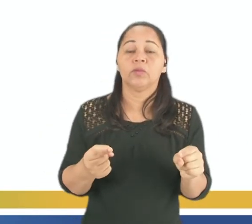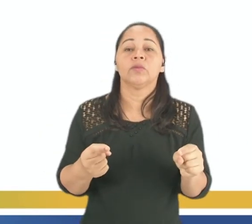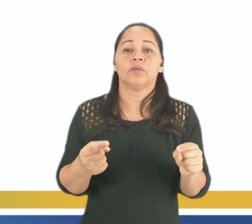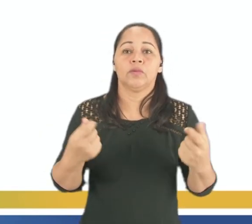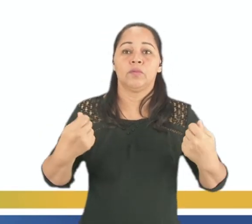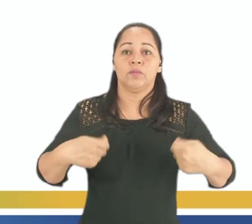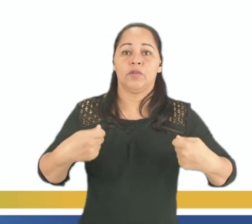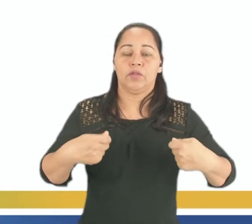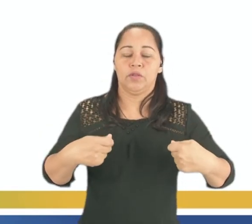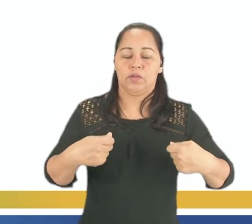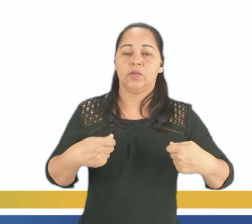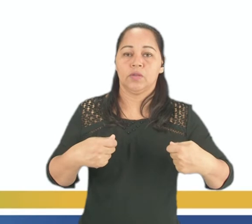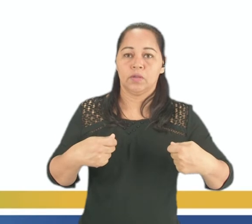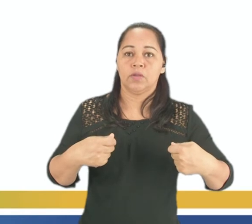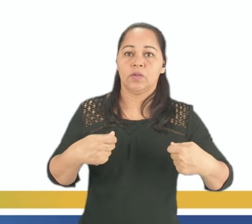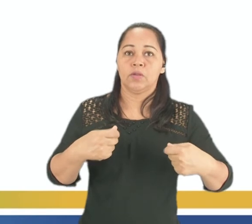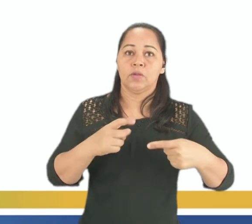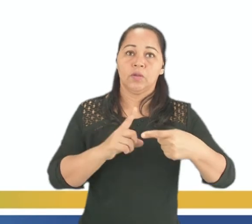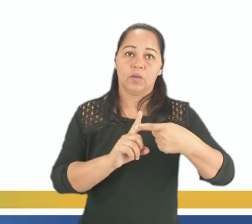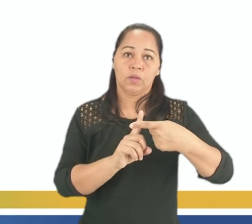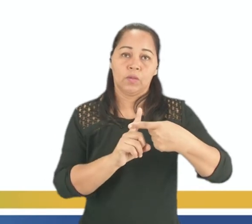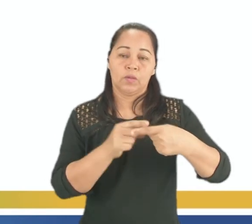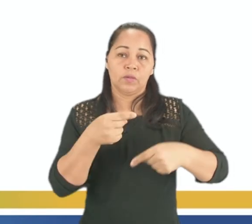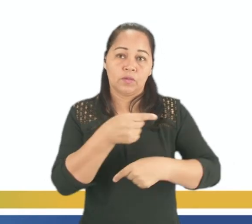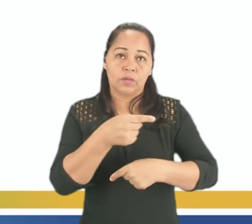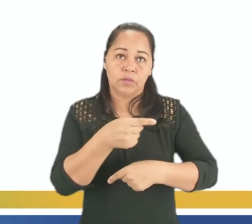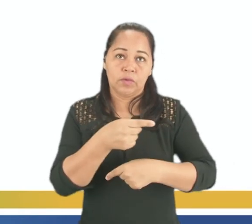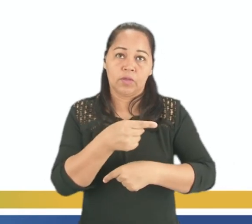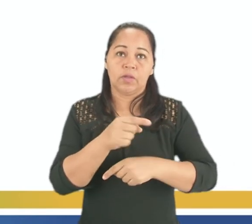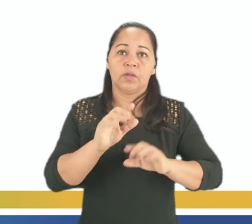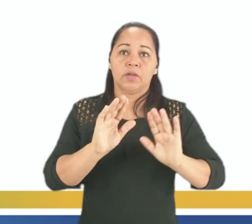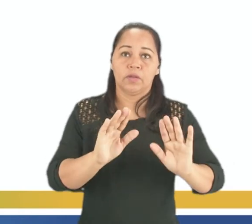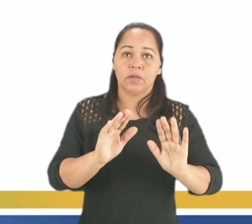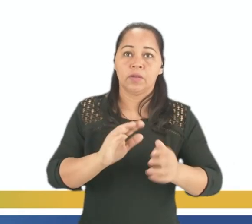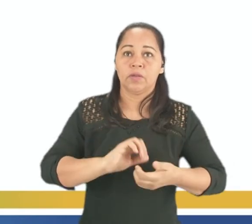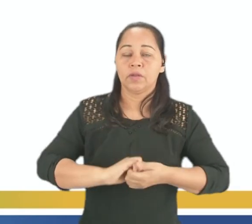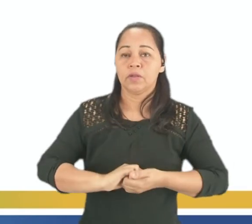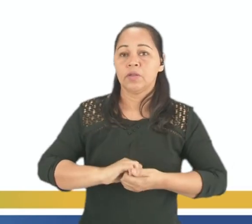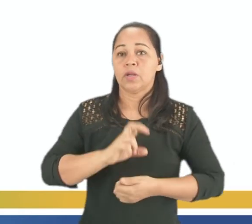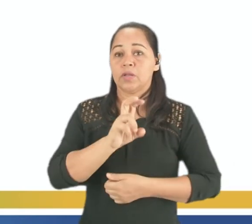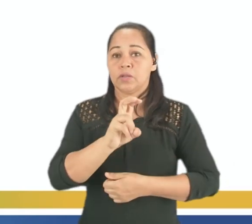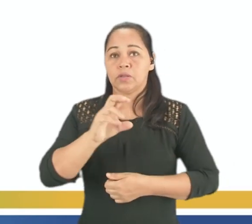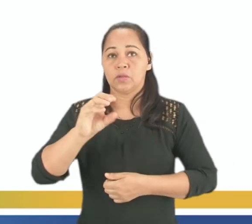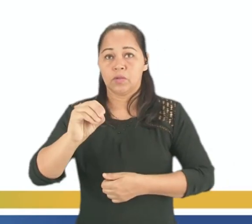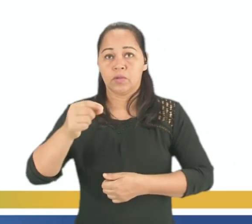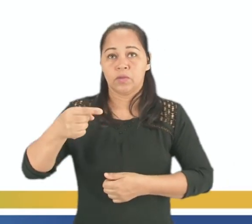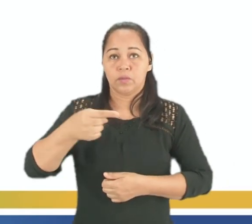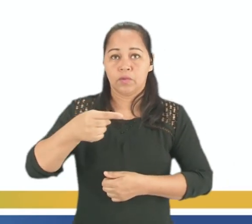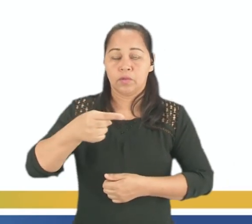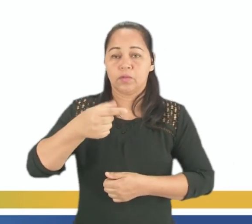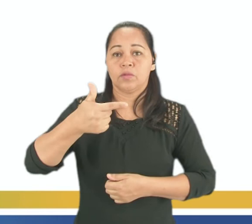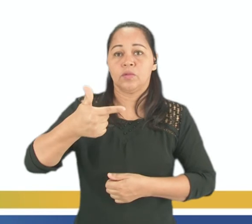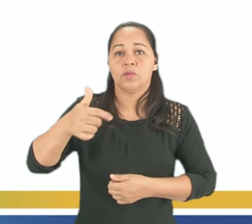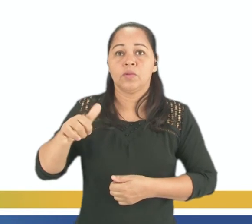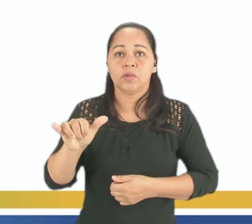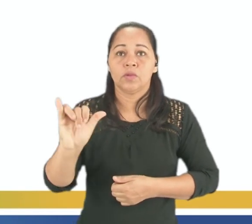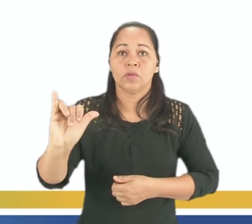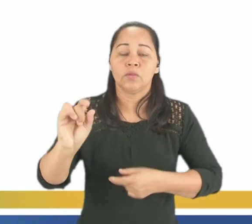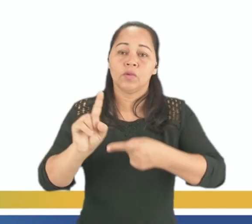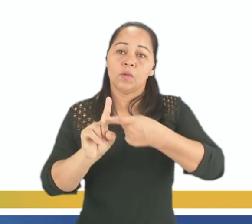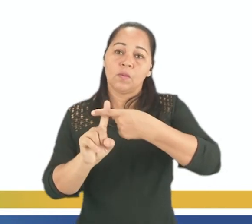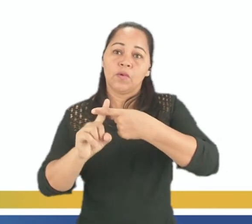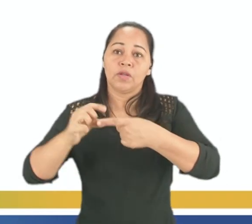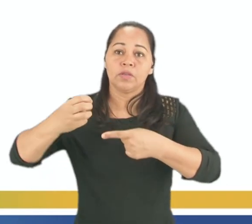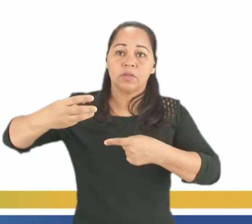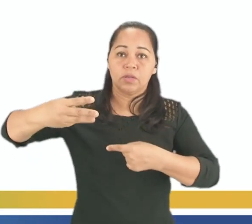como chuveirinho, né? Faremos 2 vezes 25 igual a 50 e 2 vezes menos y igual a